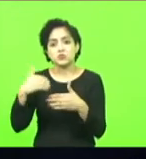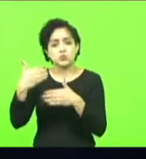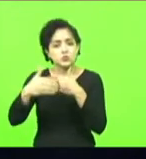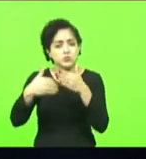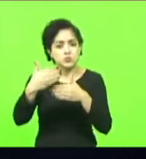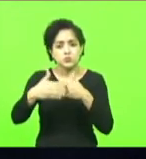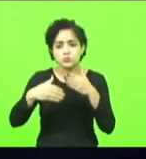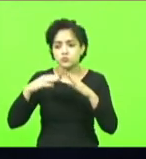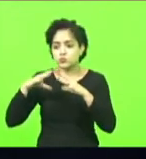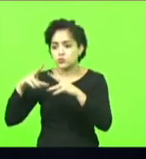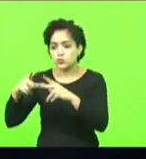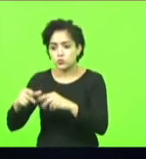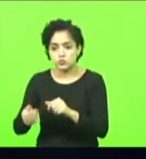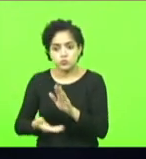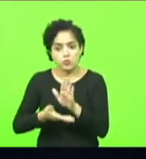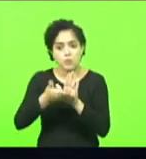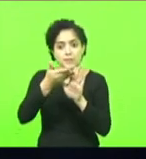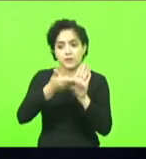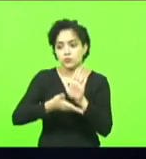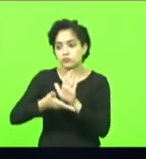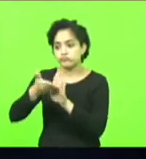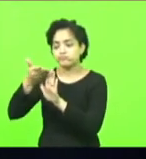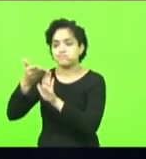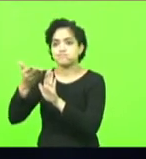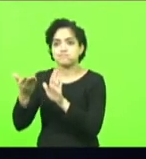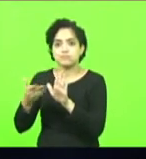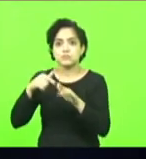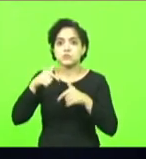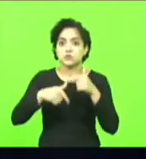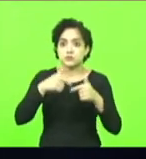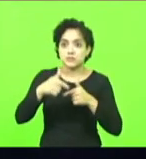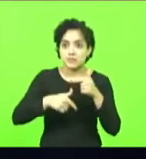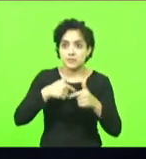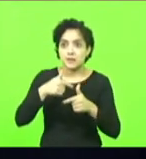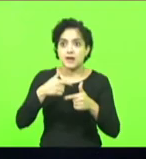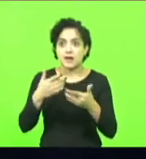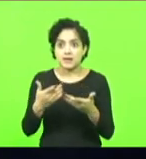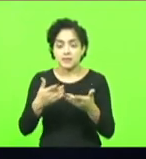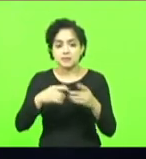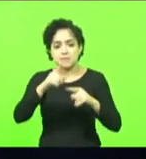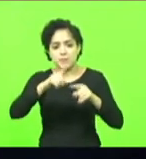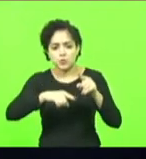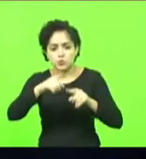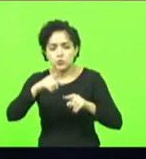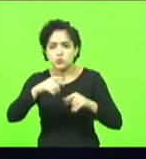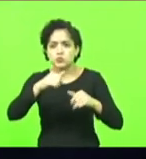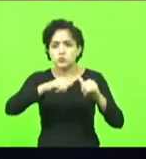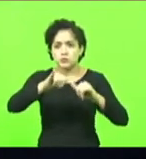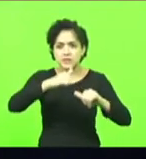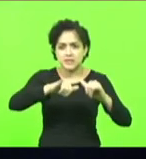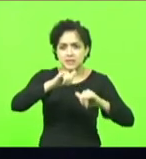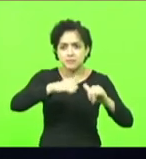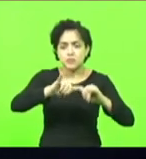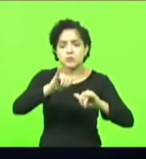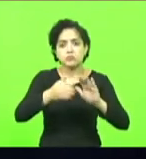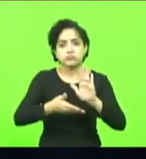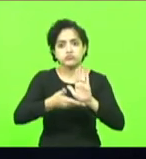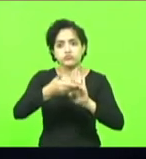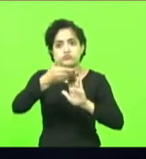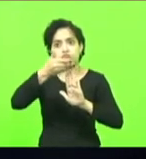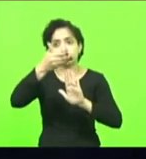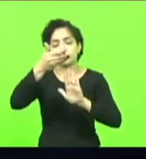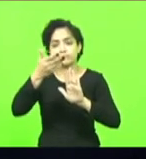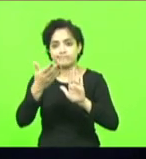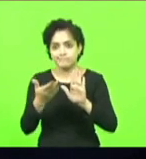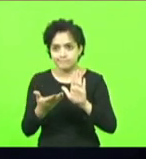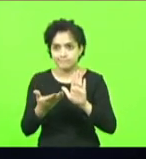aumentou. Tudo aumentou. O pessoal que trabalha, por exemplo, produtos químicos, extrapolou os valores. Extrapolou.